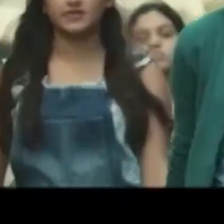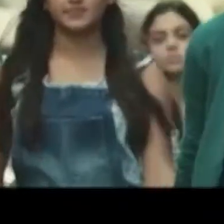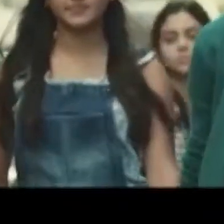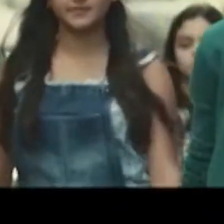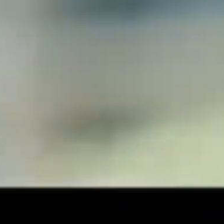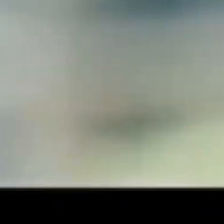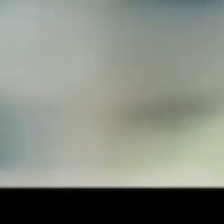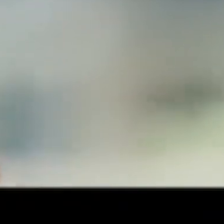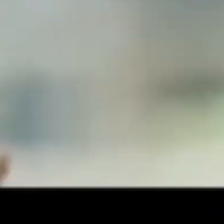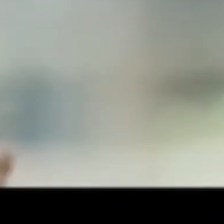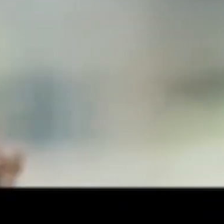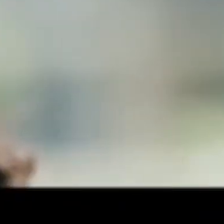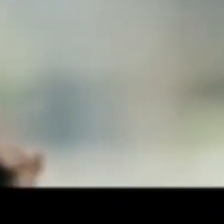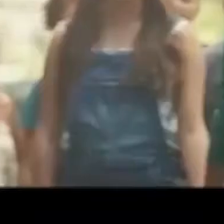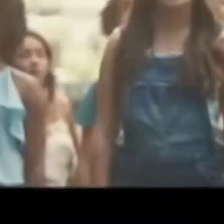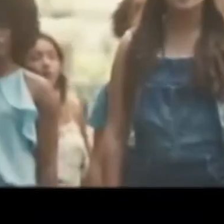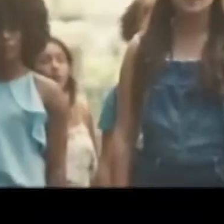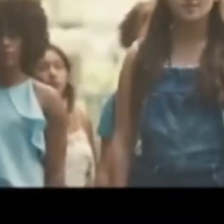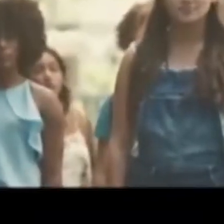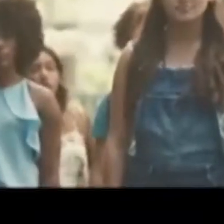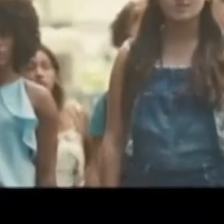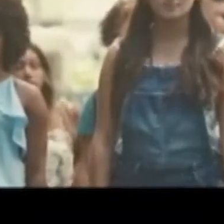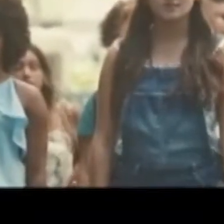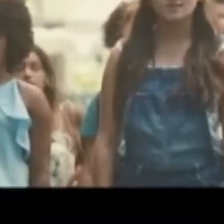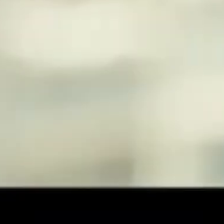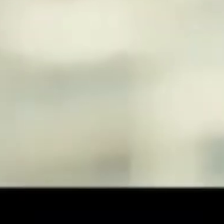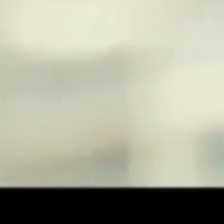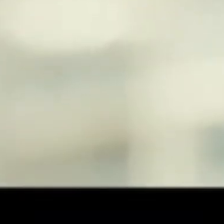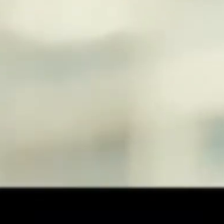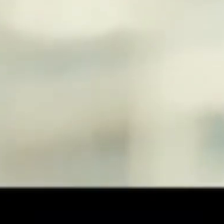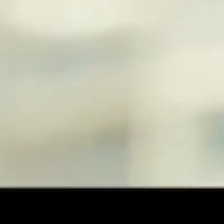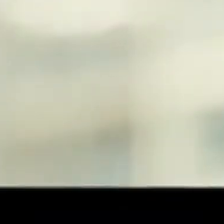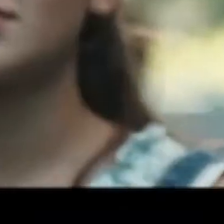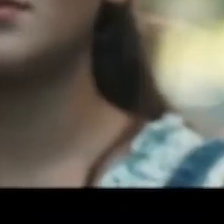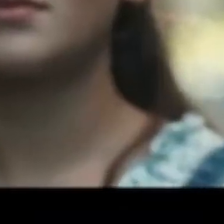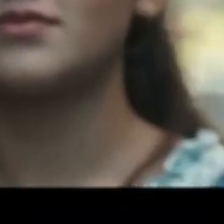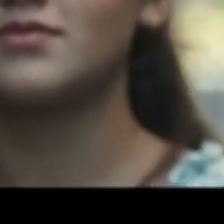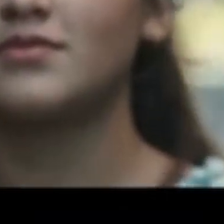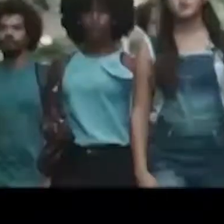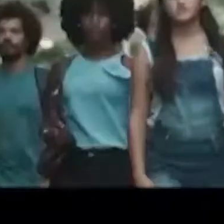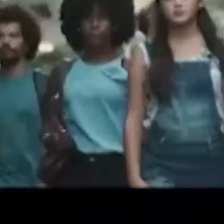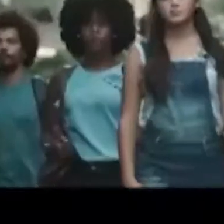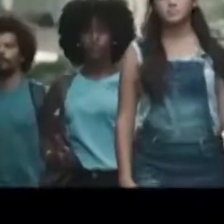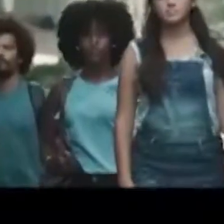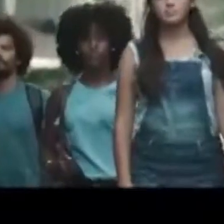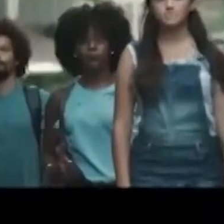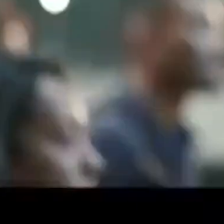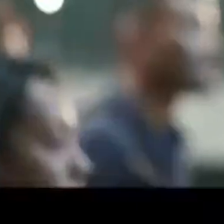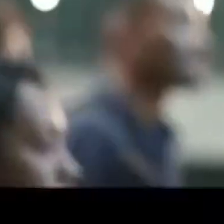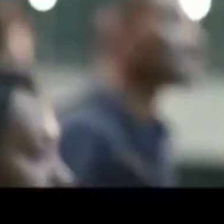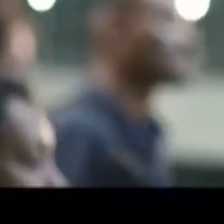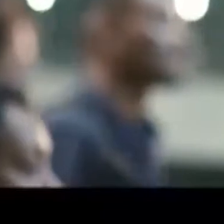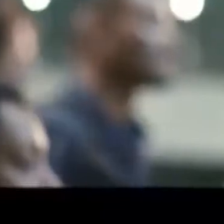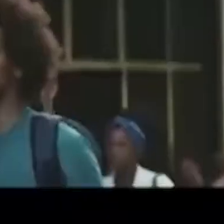Clésio Arruda, Roberto Martins Rodrigues e Rui Martinho Rodrigues. Estamos discutindo, obviamente, que a